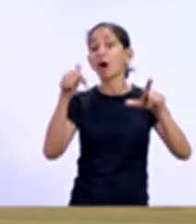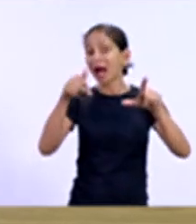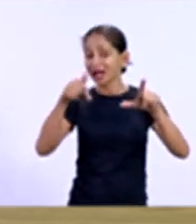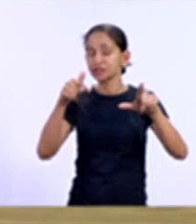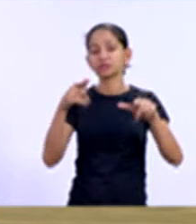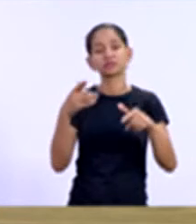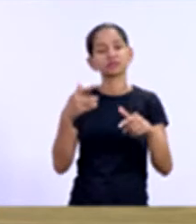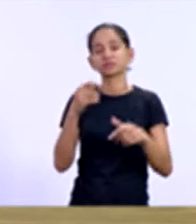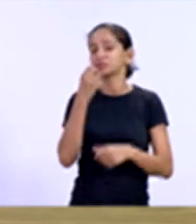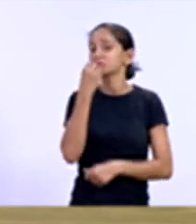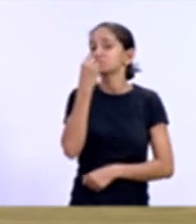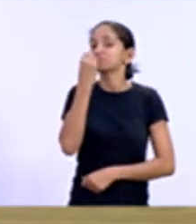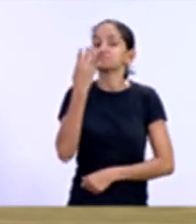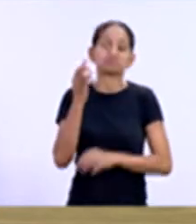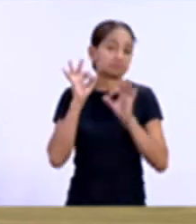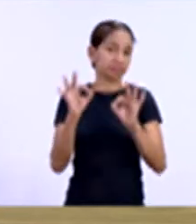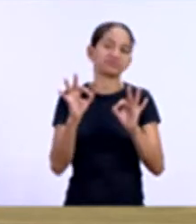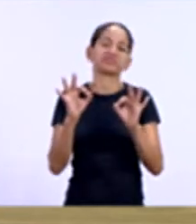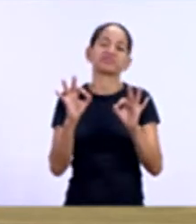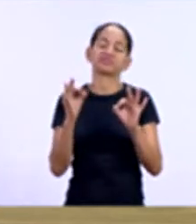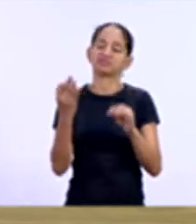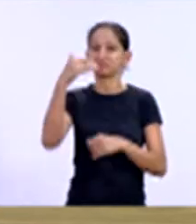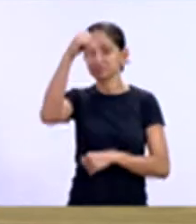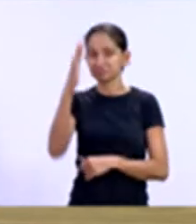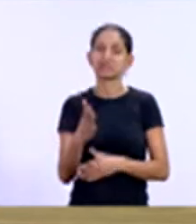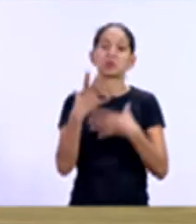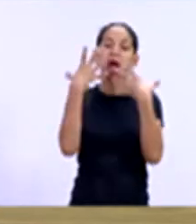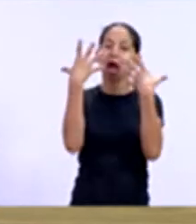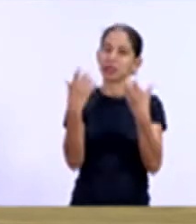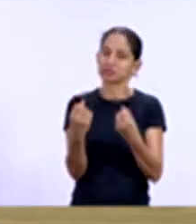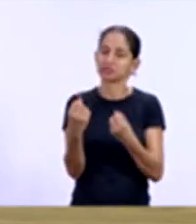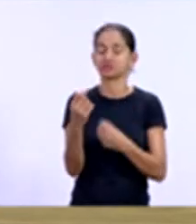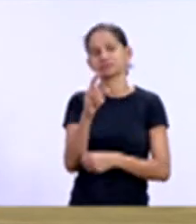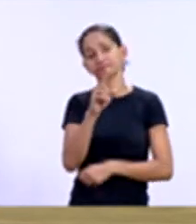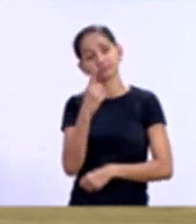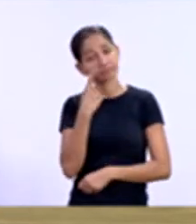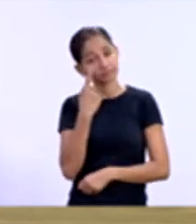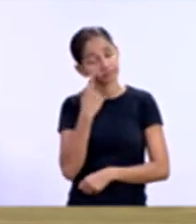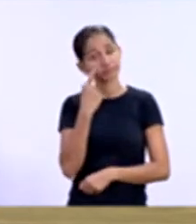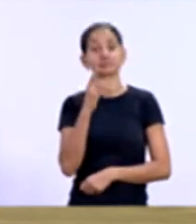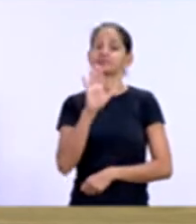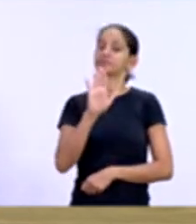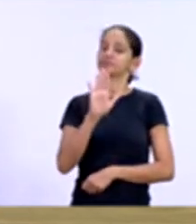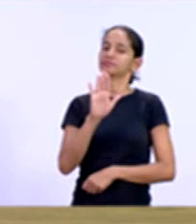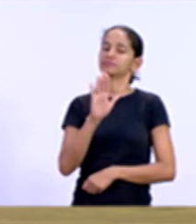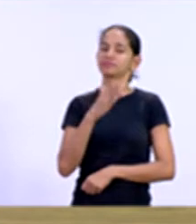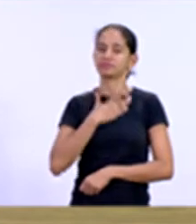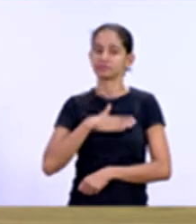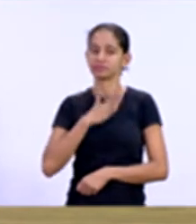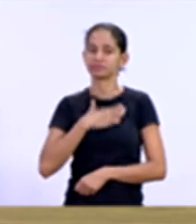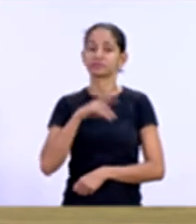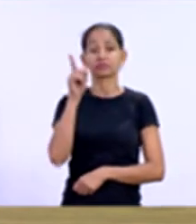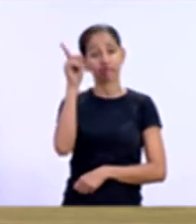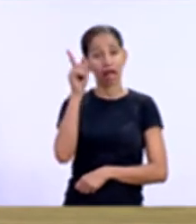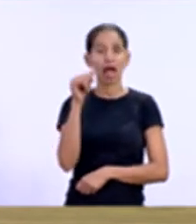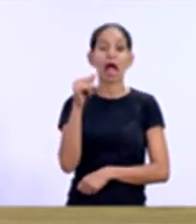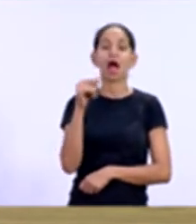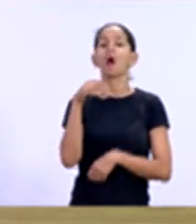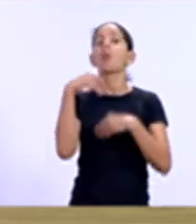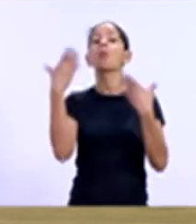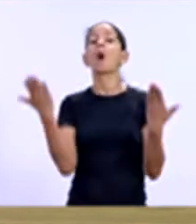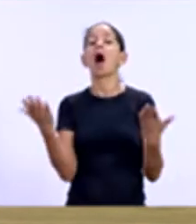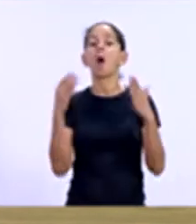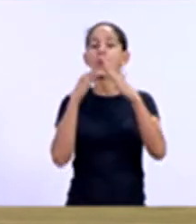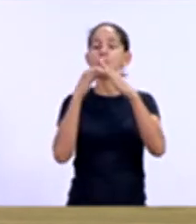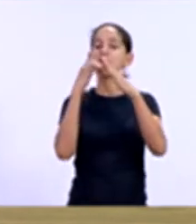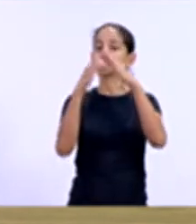um valor no mercado, pelo menos no Brasil ainda, né, talvez não está amparado, a empresa que criou, a escola que criou,